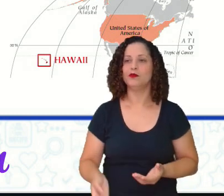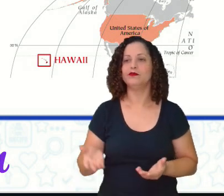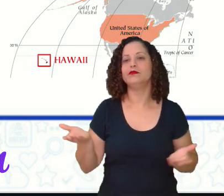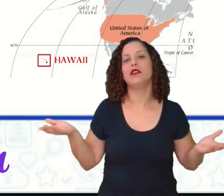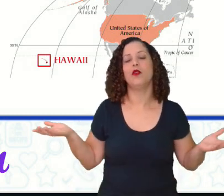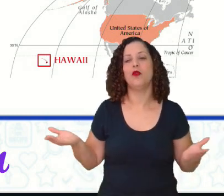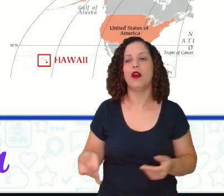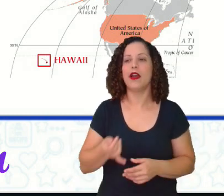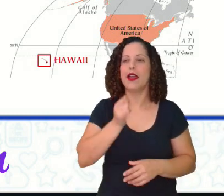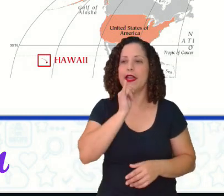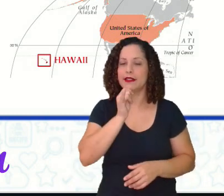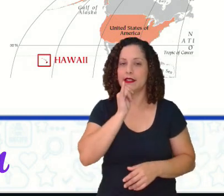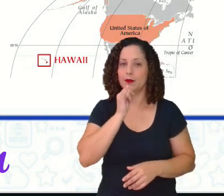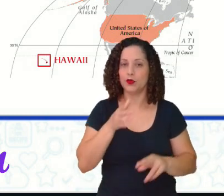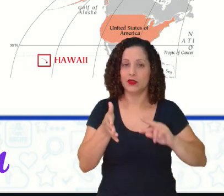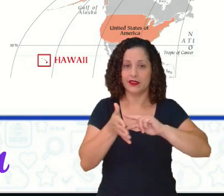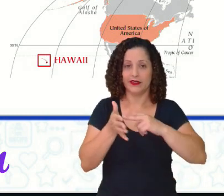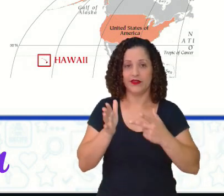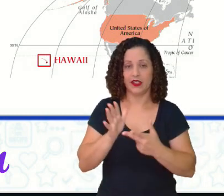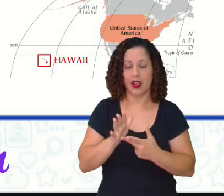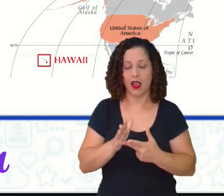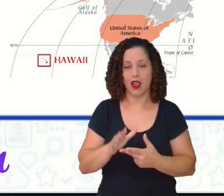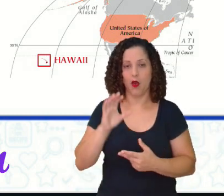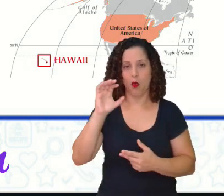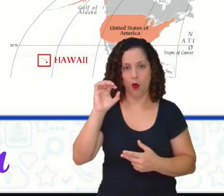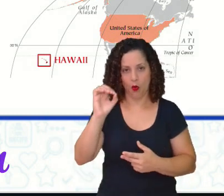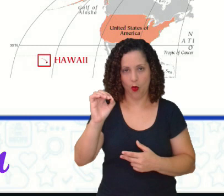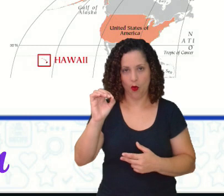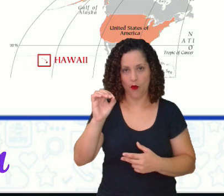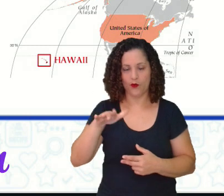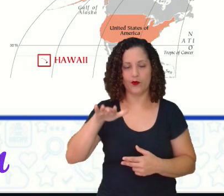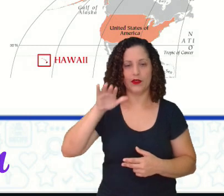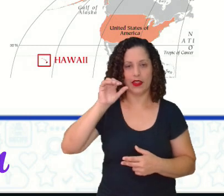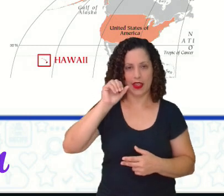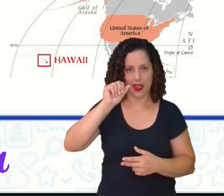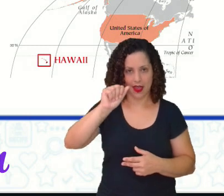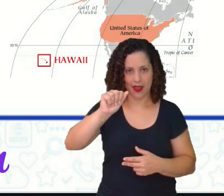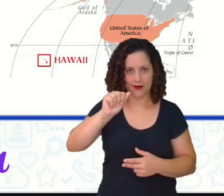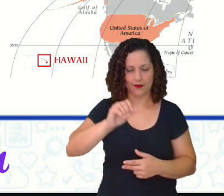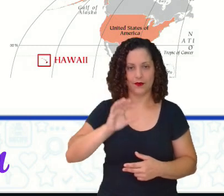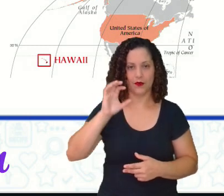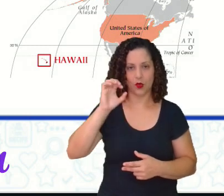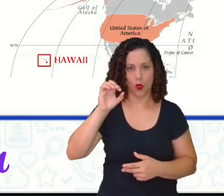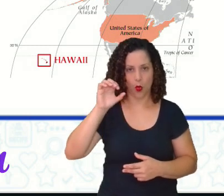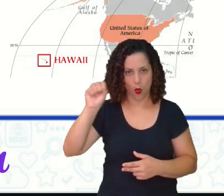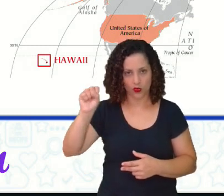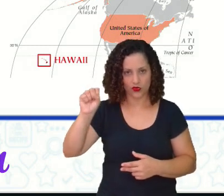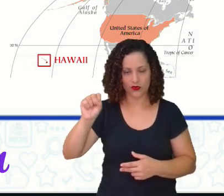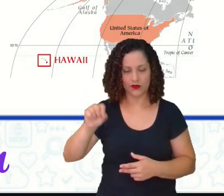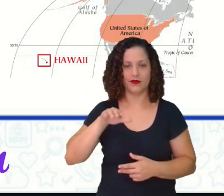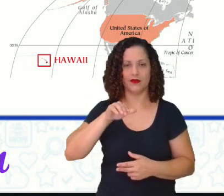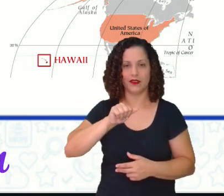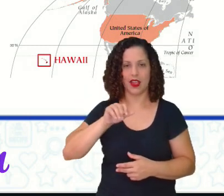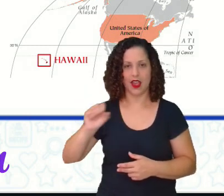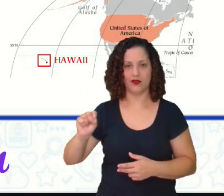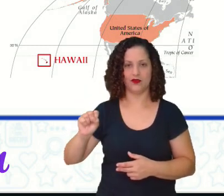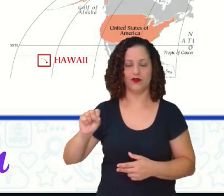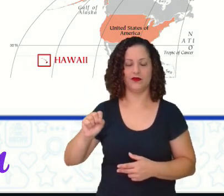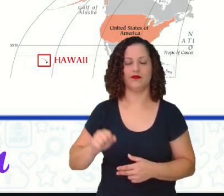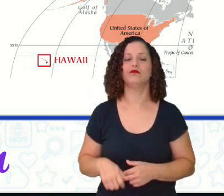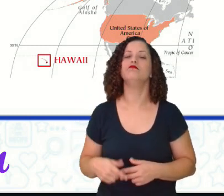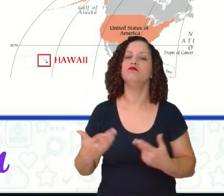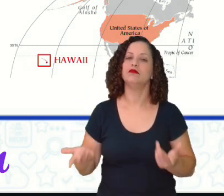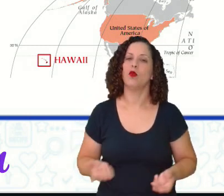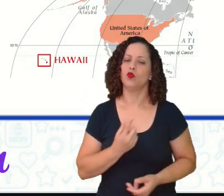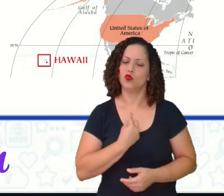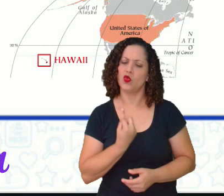a, os, as, tá? Então, vocês têm aí, ele significa tanto no singular, tanto no plural,